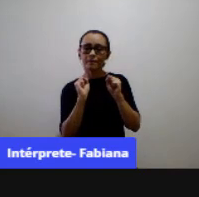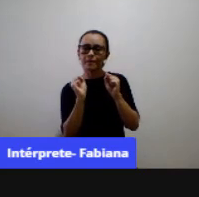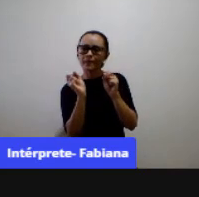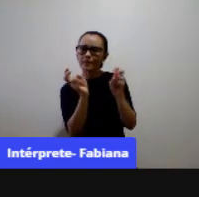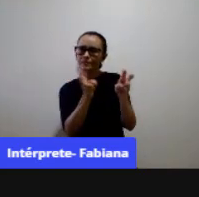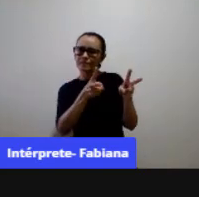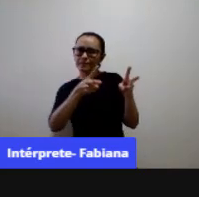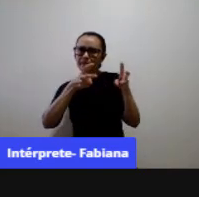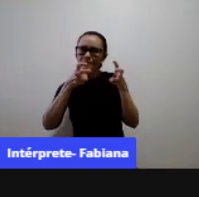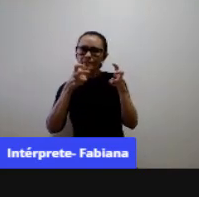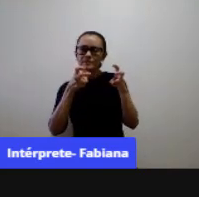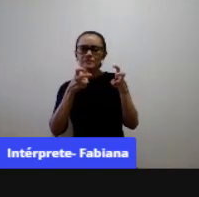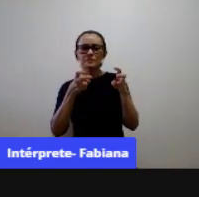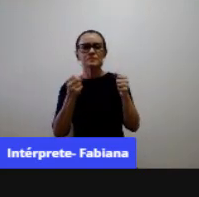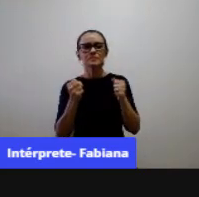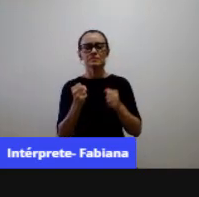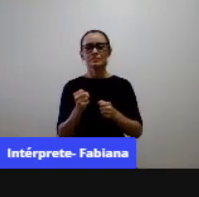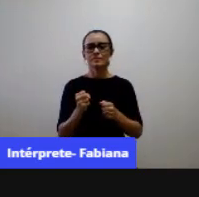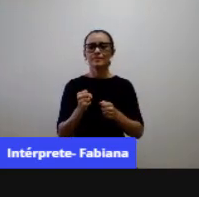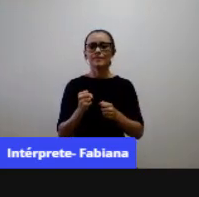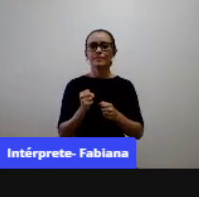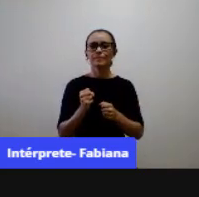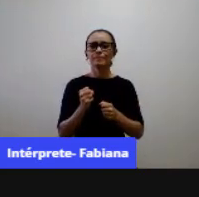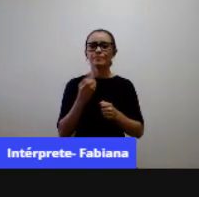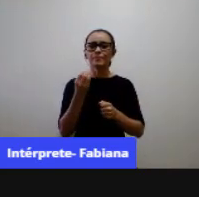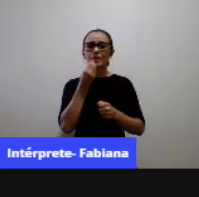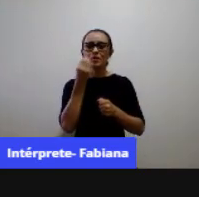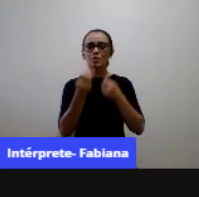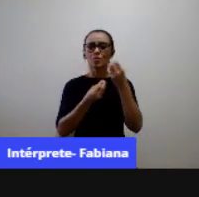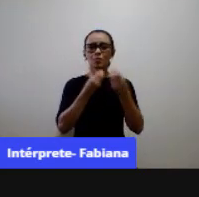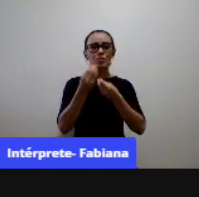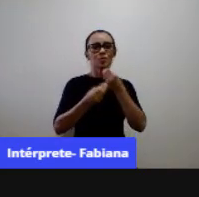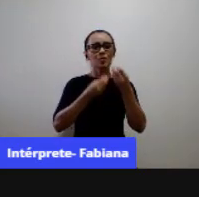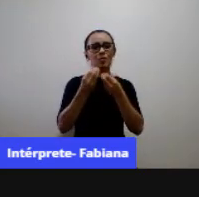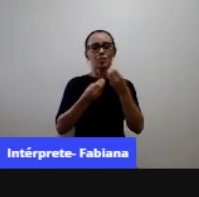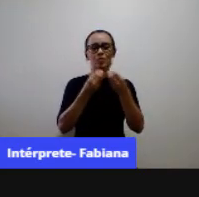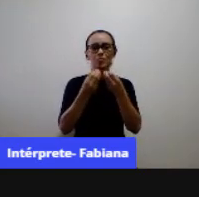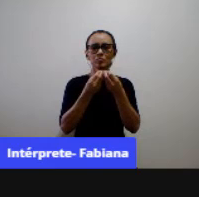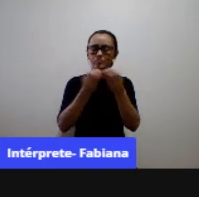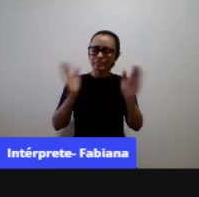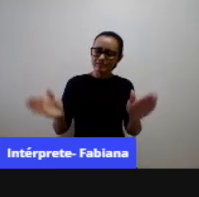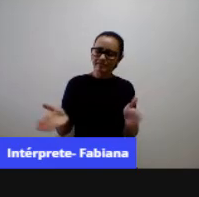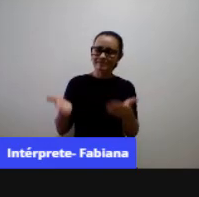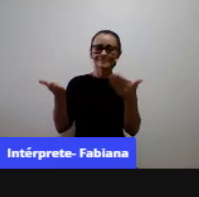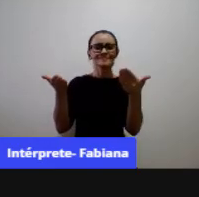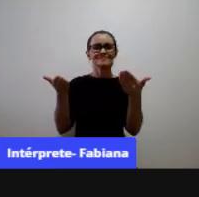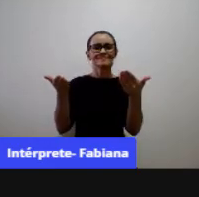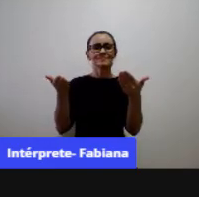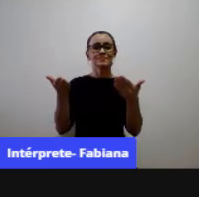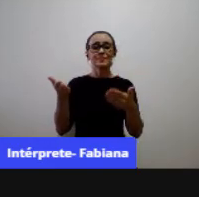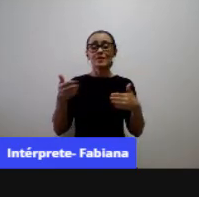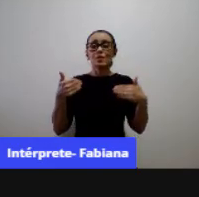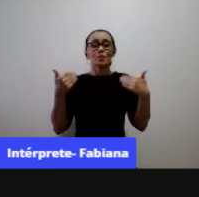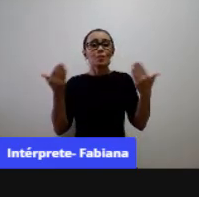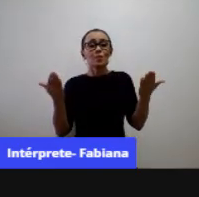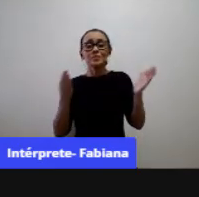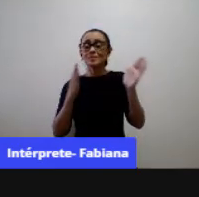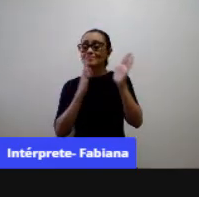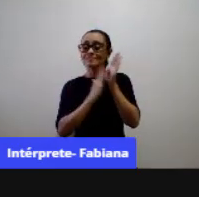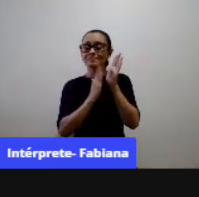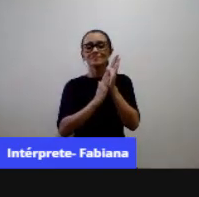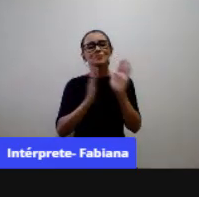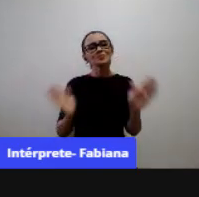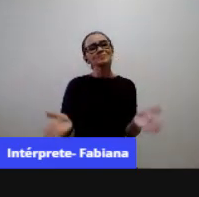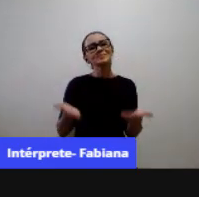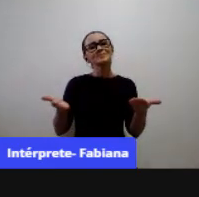ele adquira, o que eu vou fazer com que ele desenvolva, o que eu vou propor para desenvolver aquelas habilidades.